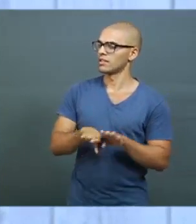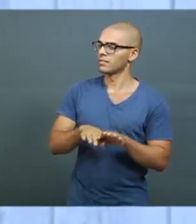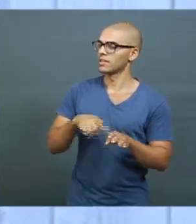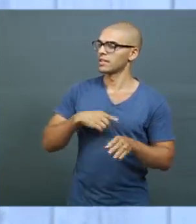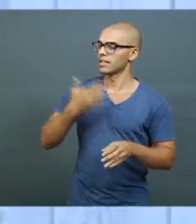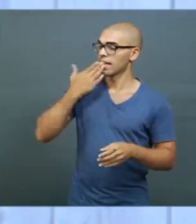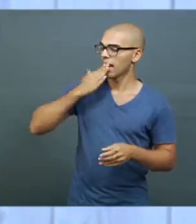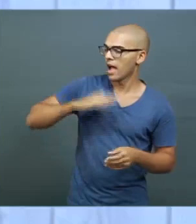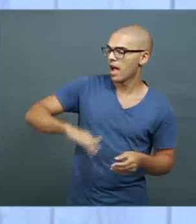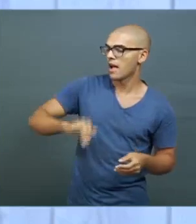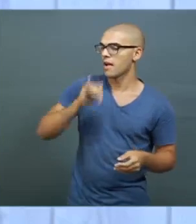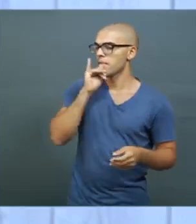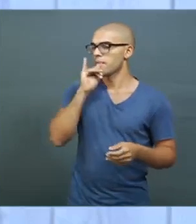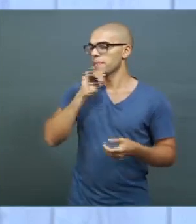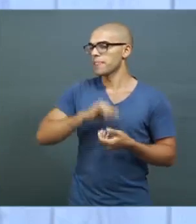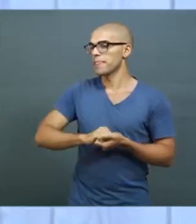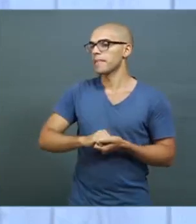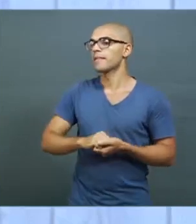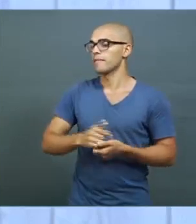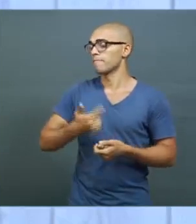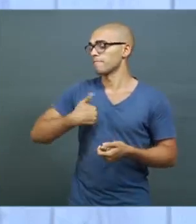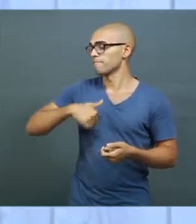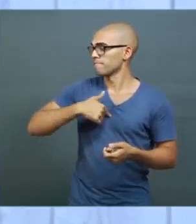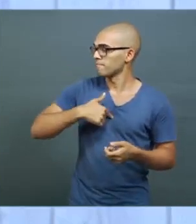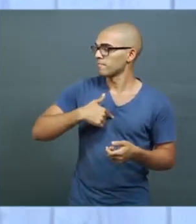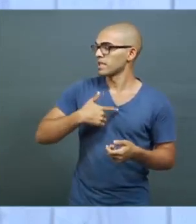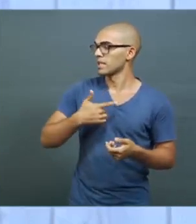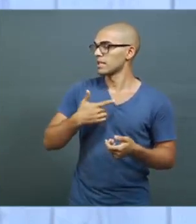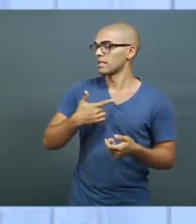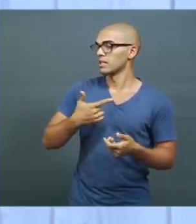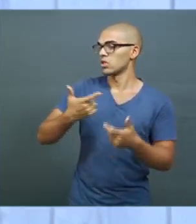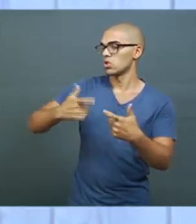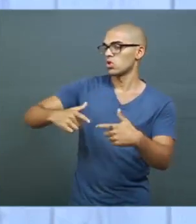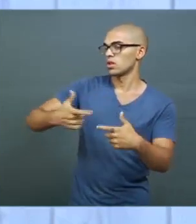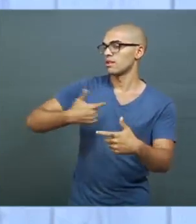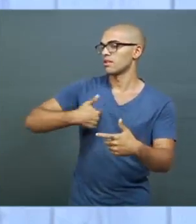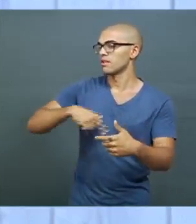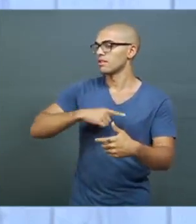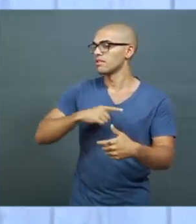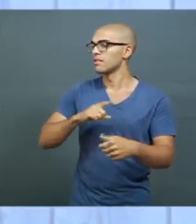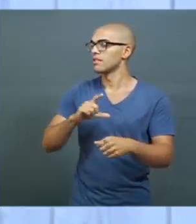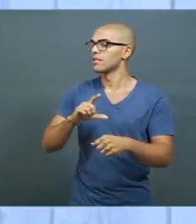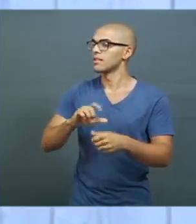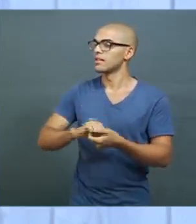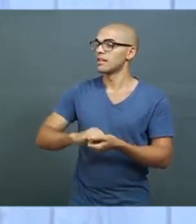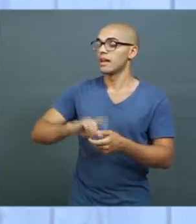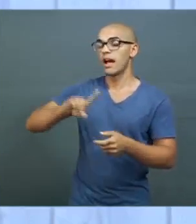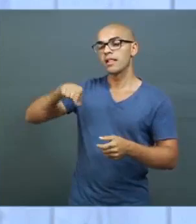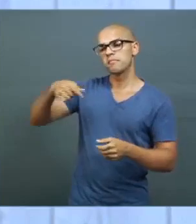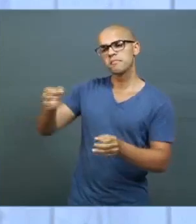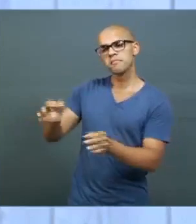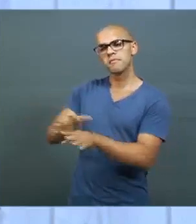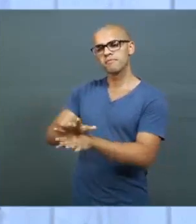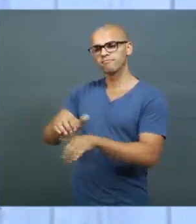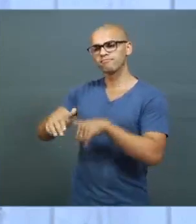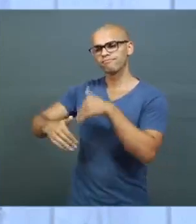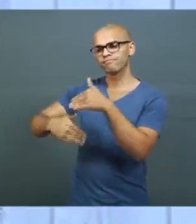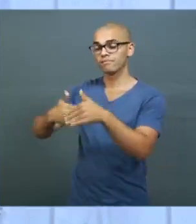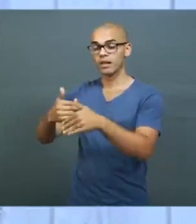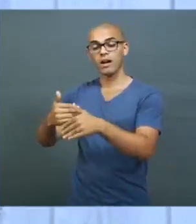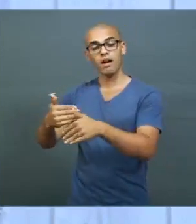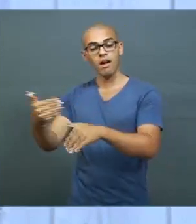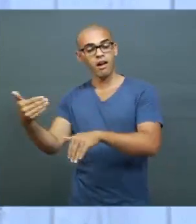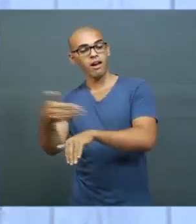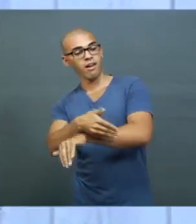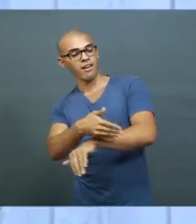teatro, né, nesse estágio de nossos alunos da licenciatura e depois vieram para a nossa graduação. A gente já tem